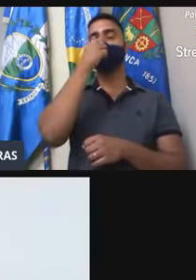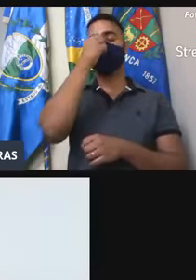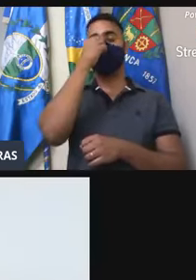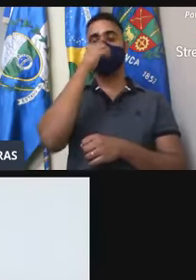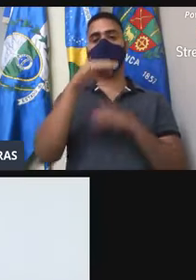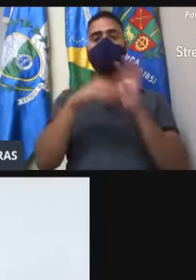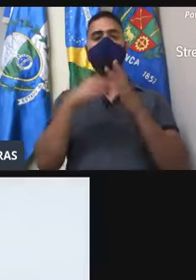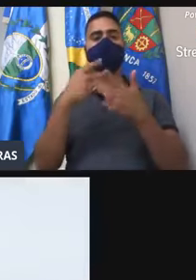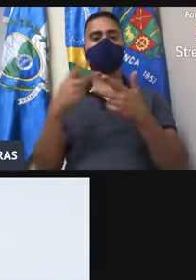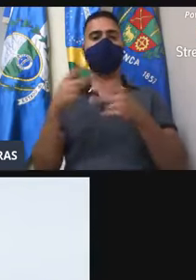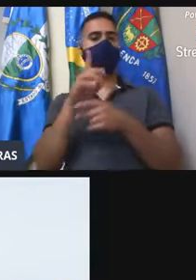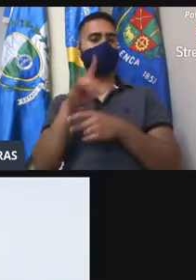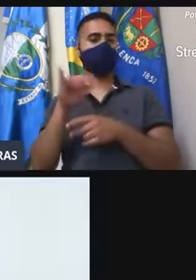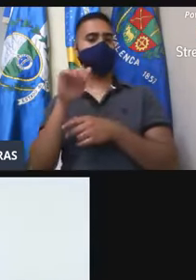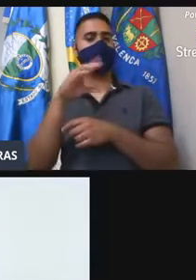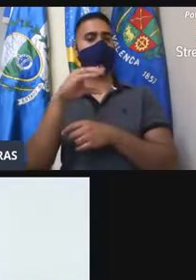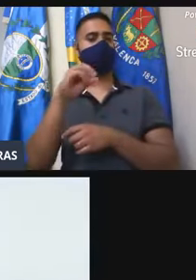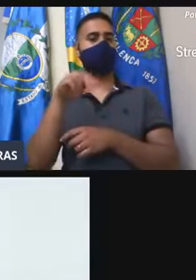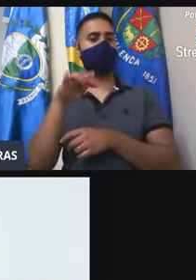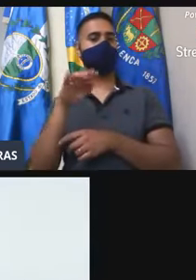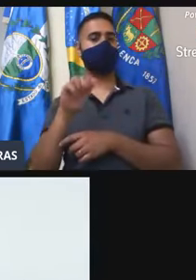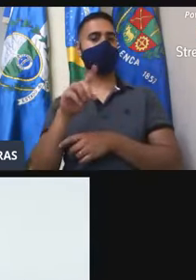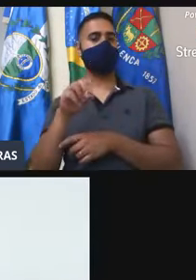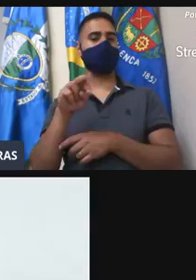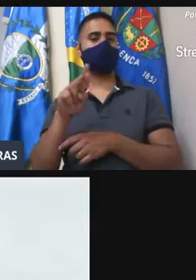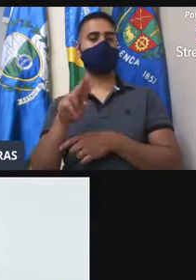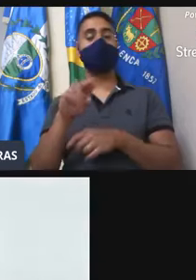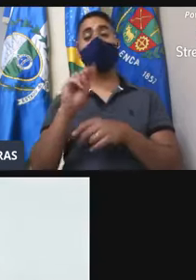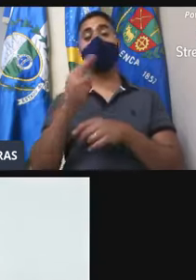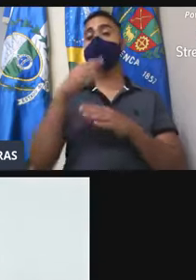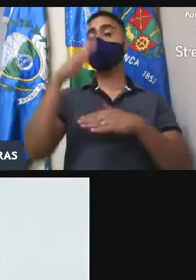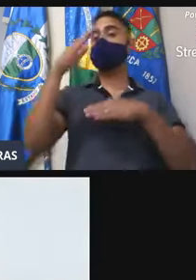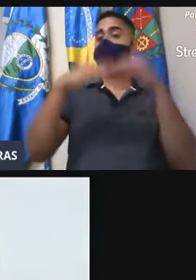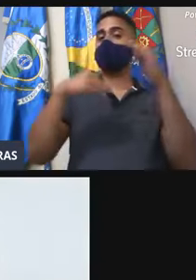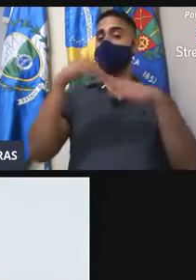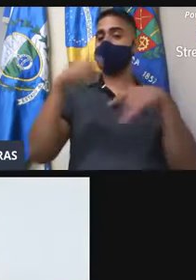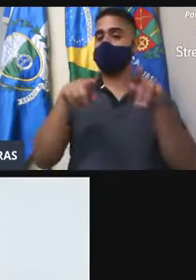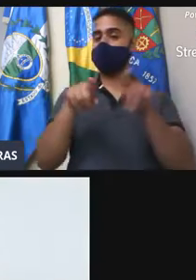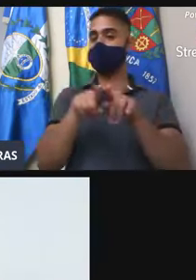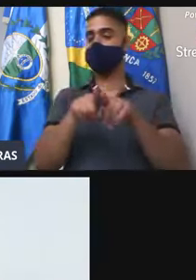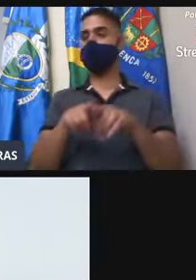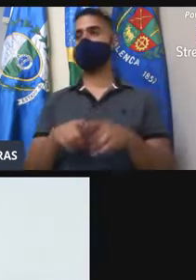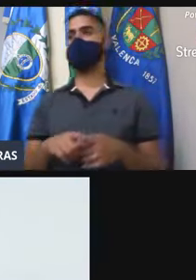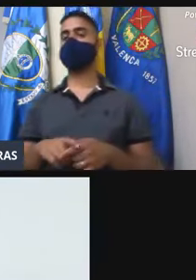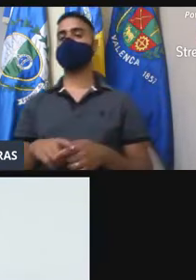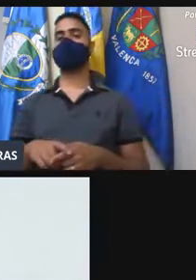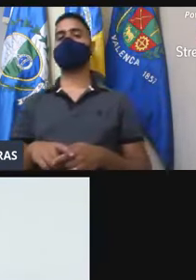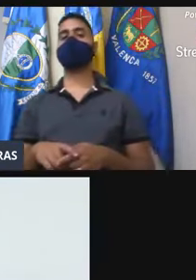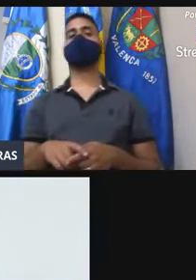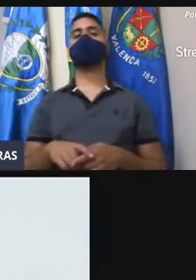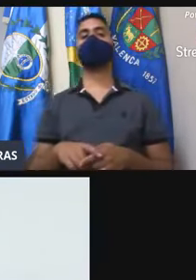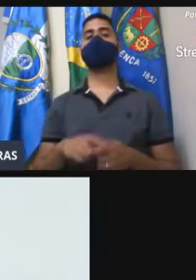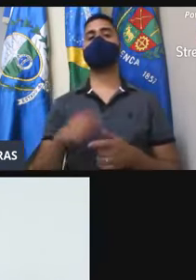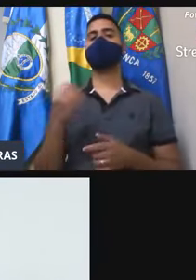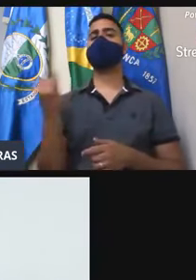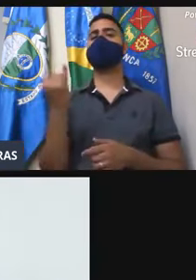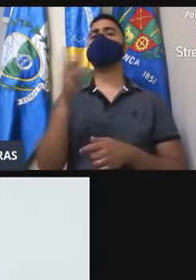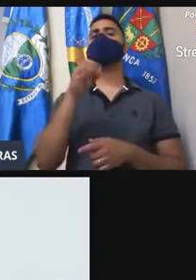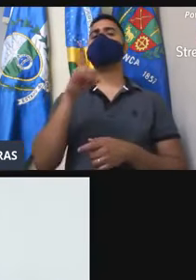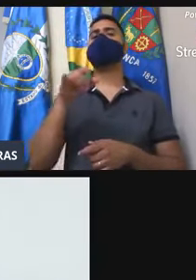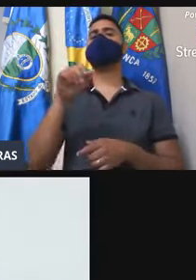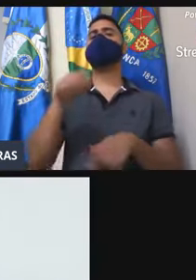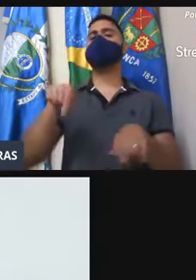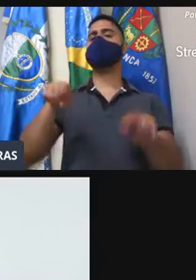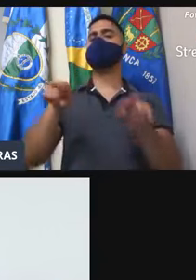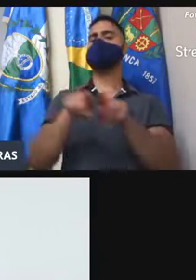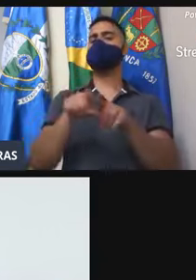o território nacional o Dia do Contador ou do Profissional Bacharel em Ciências Contábeis. A importância da data para o calendário do